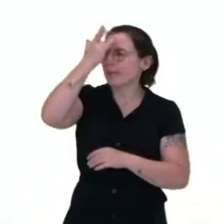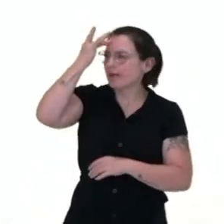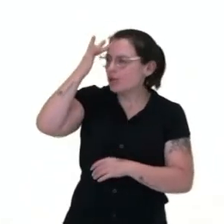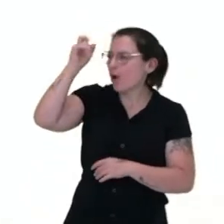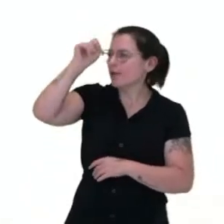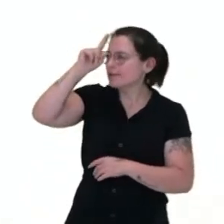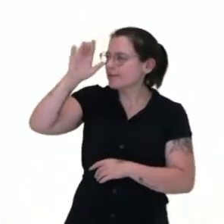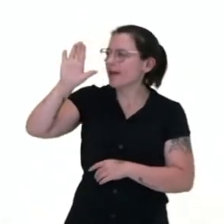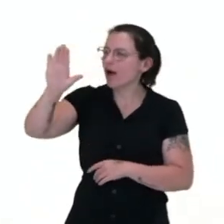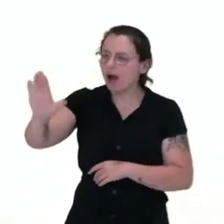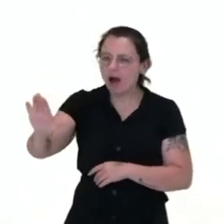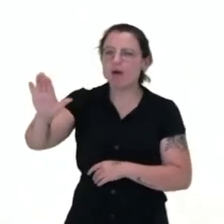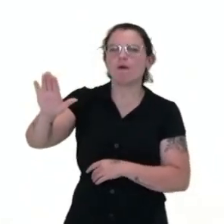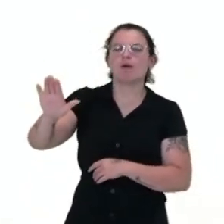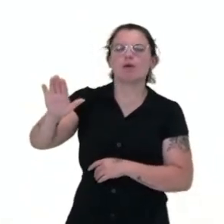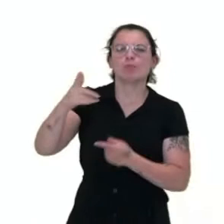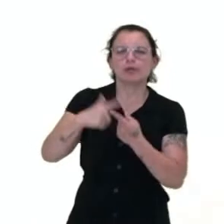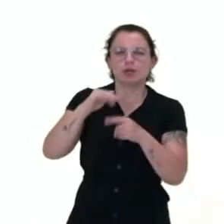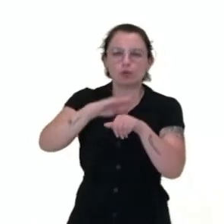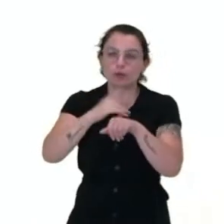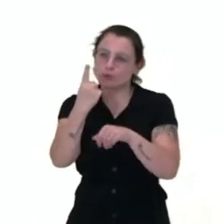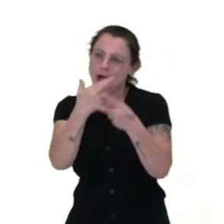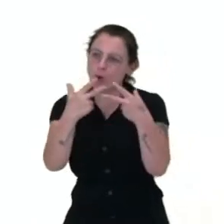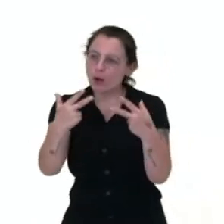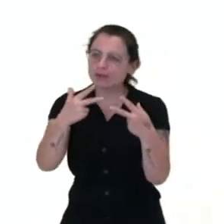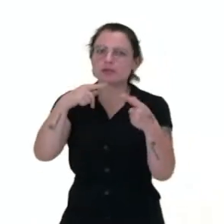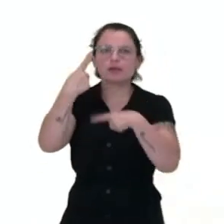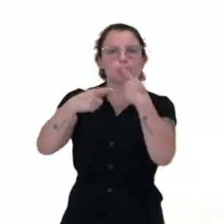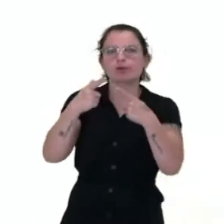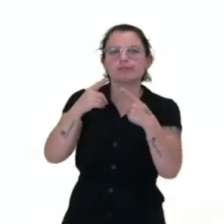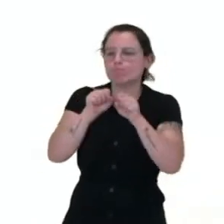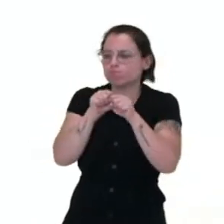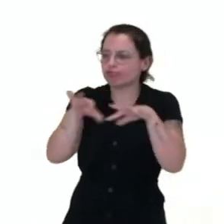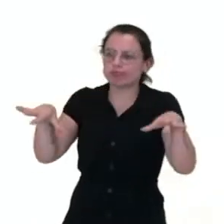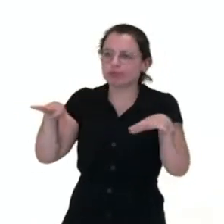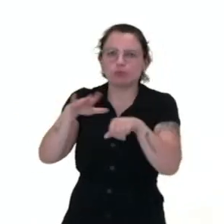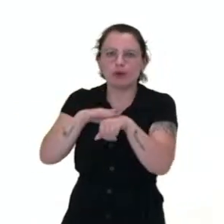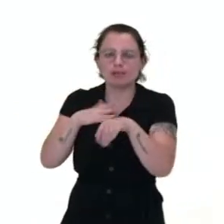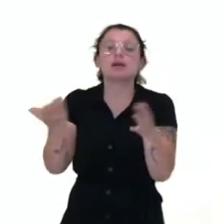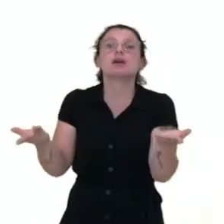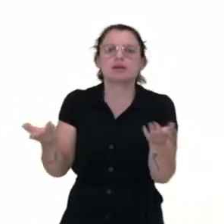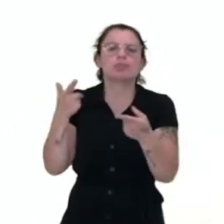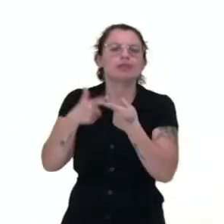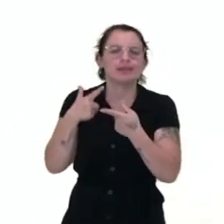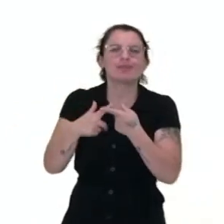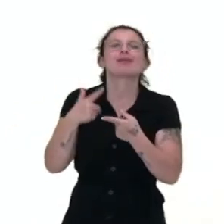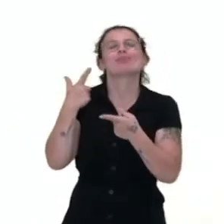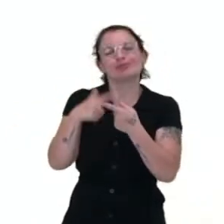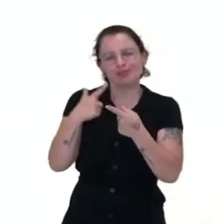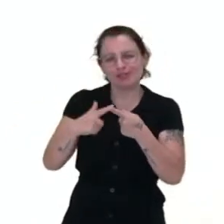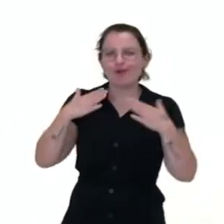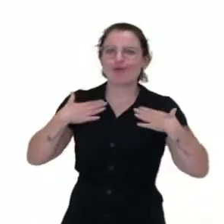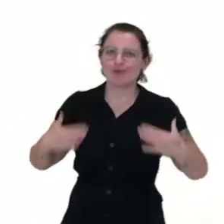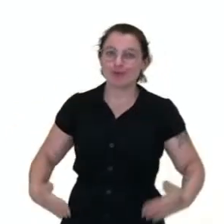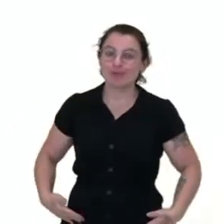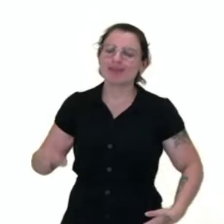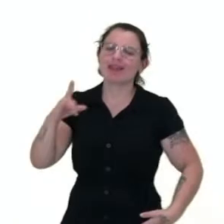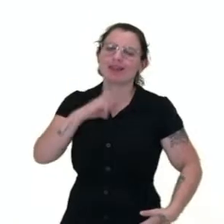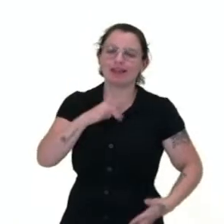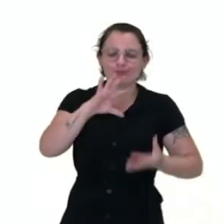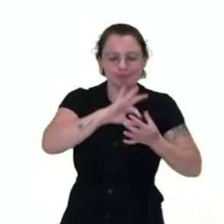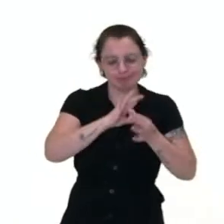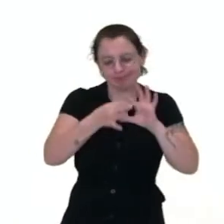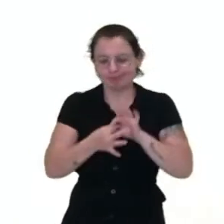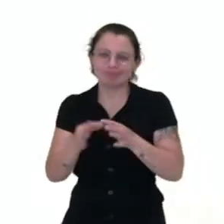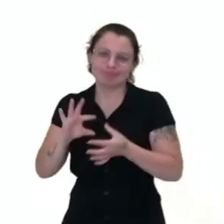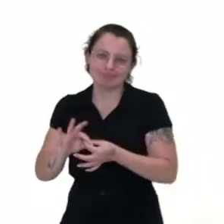uma situação e ela teve uma infecção generalizada? Porque o corpo humano funciona de forma o quê? Integrada.